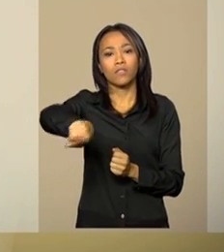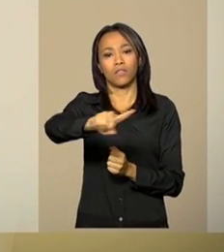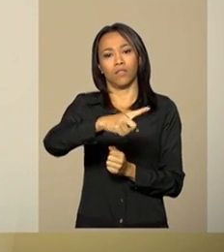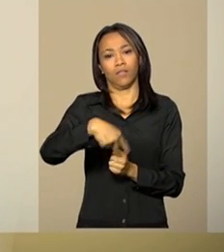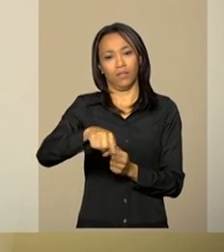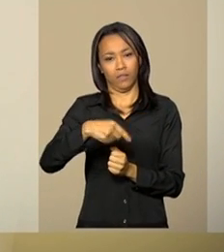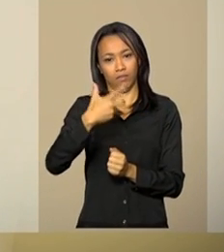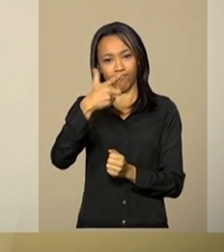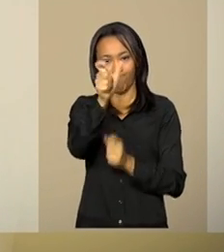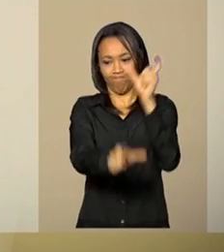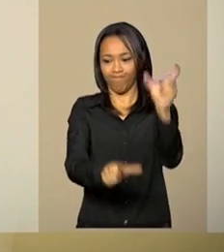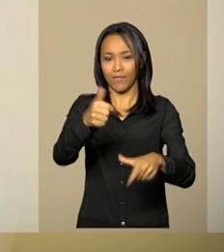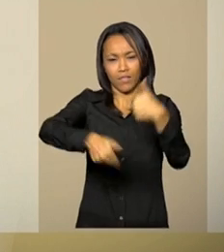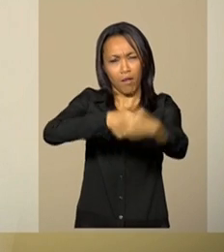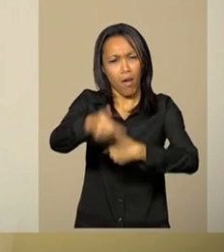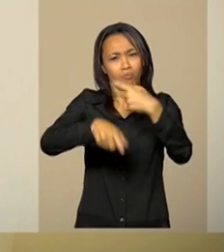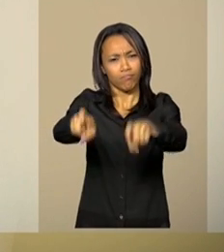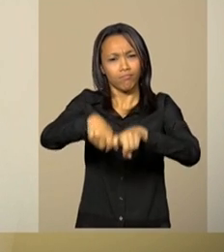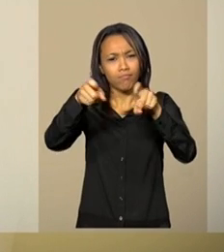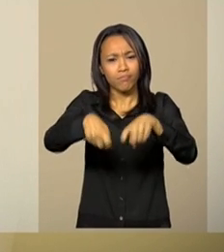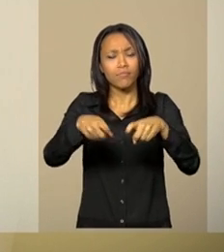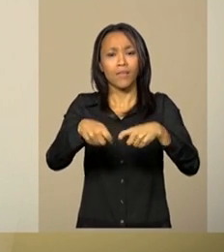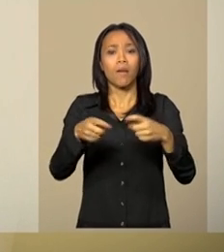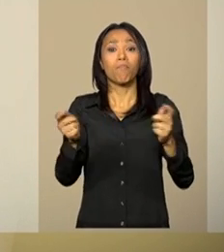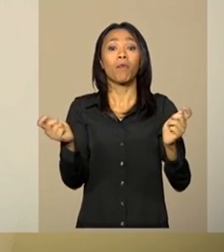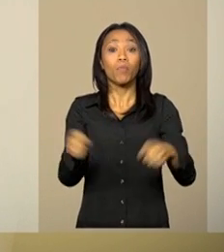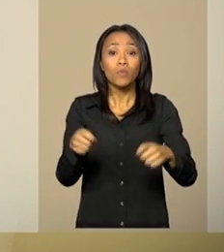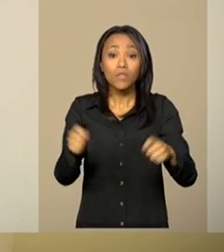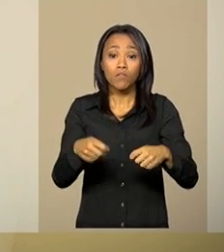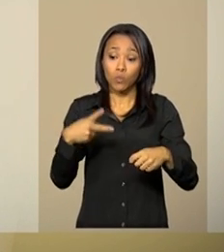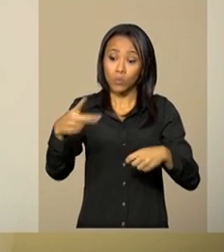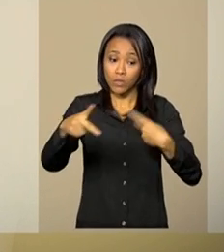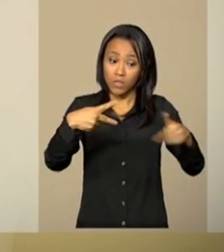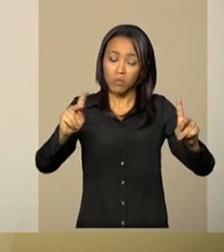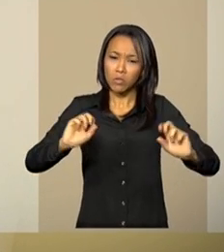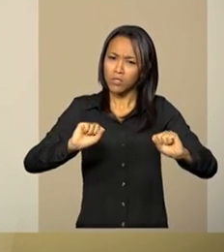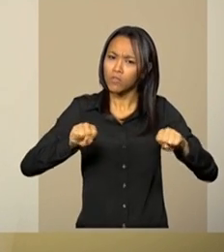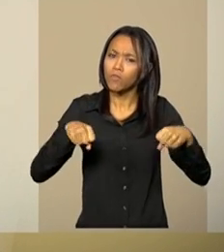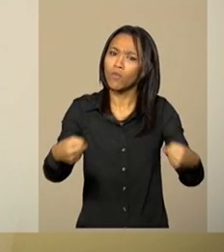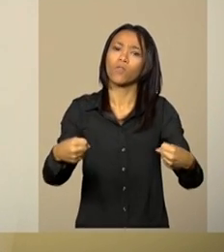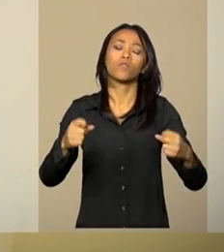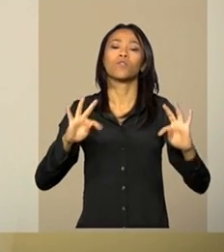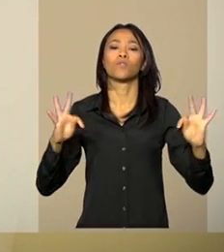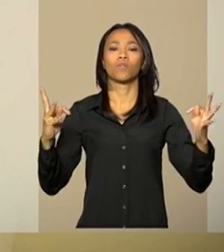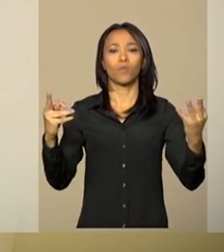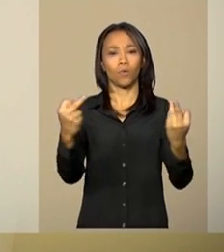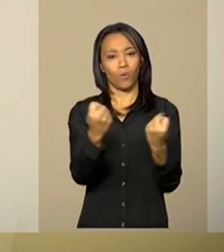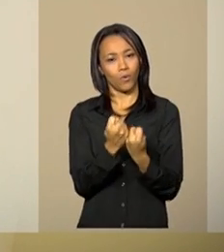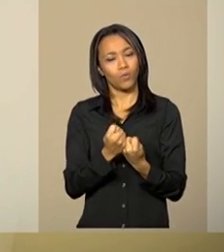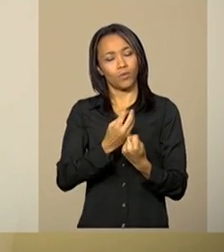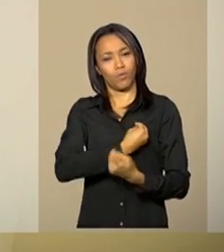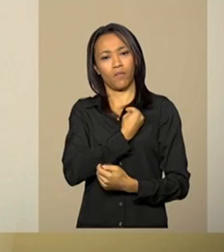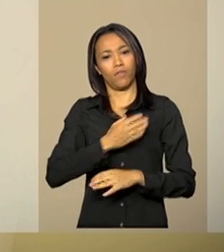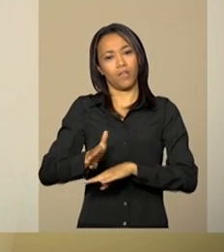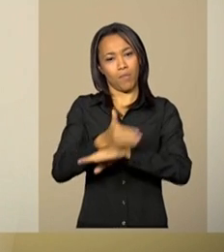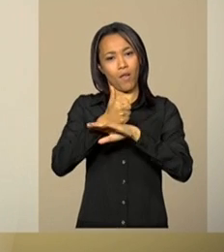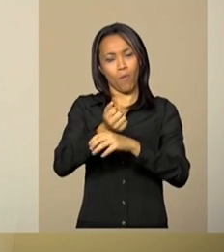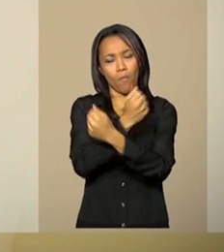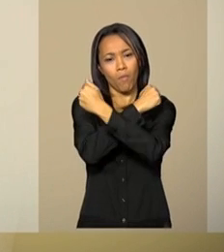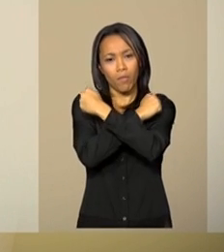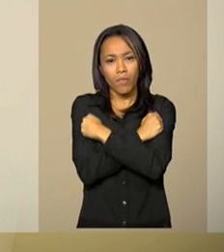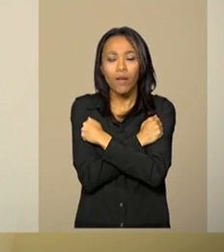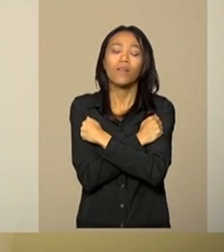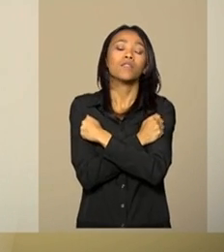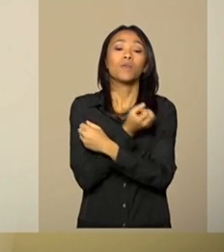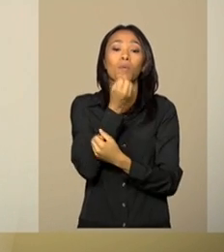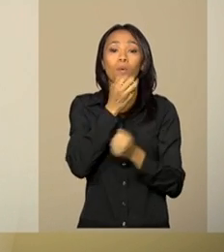vocês, agricultores, criando as condições para que, com seu esforço, todos possam construir uma vida melhor. Um abraço